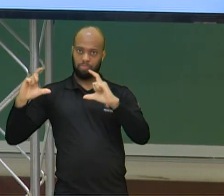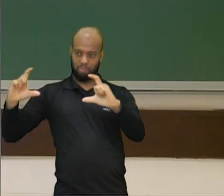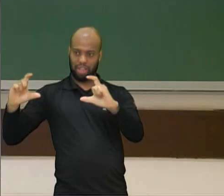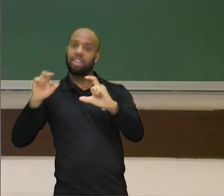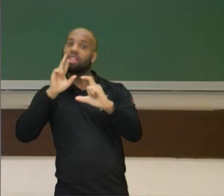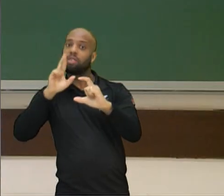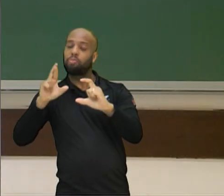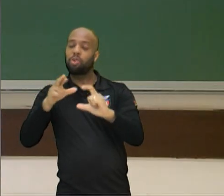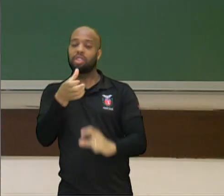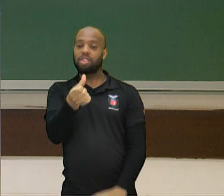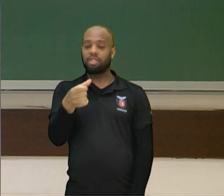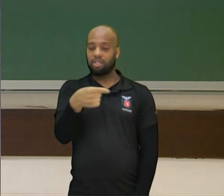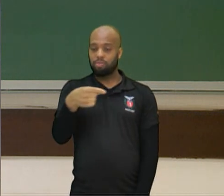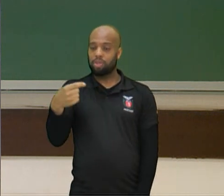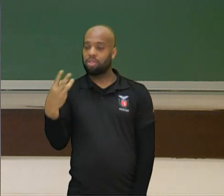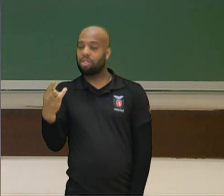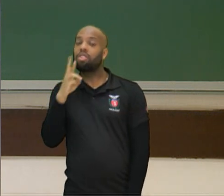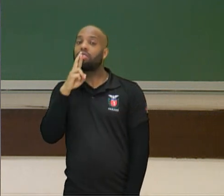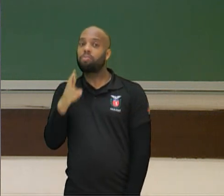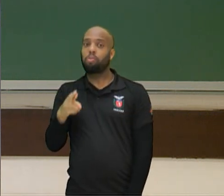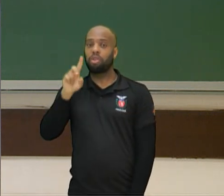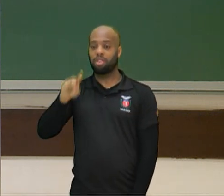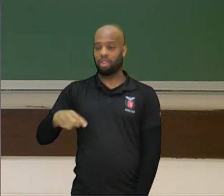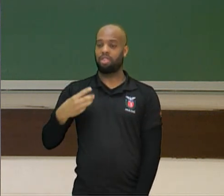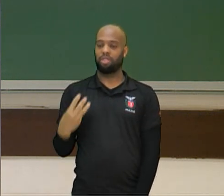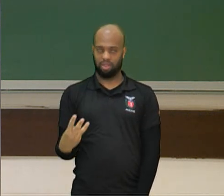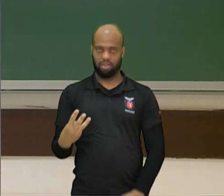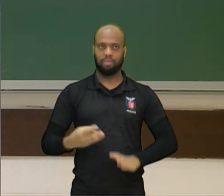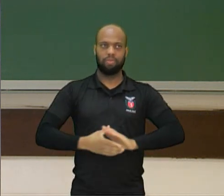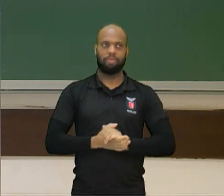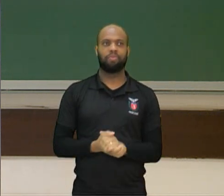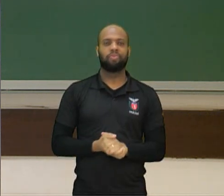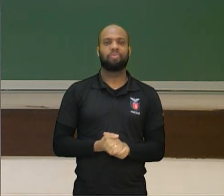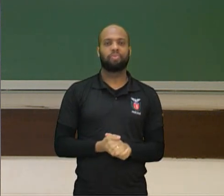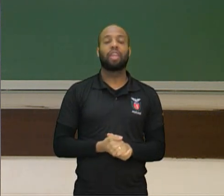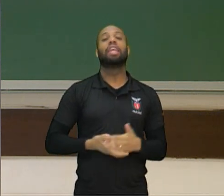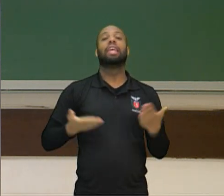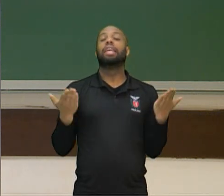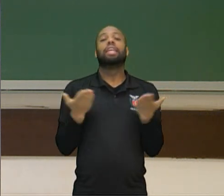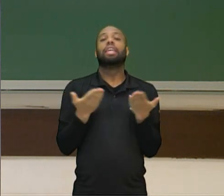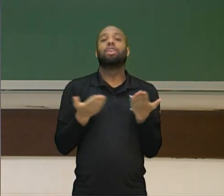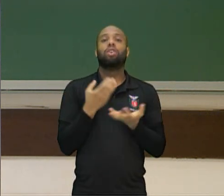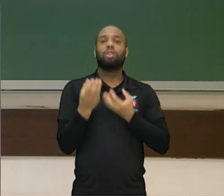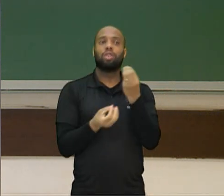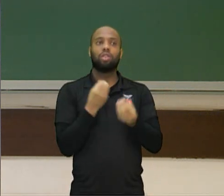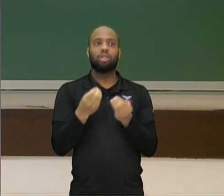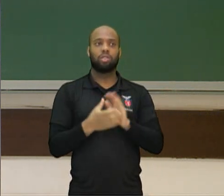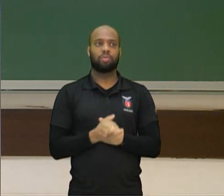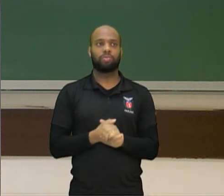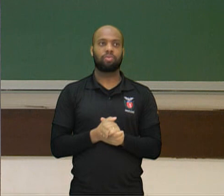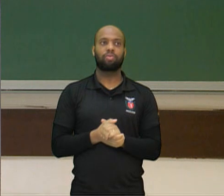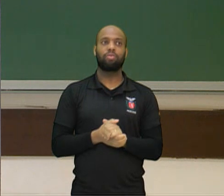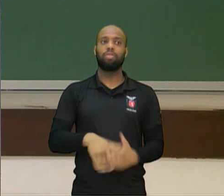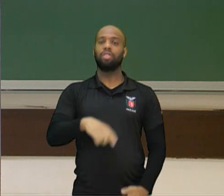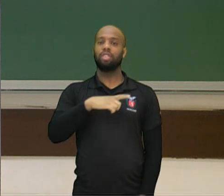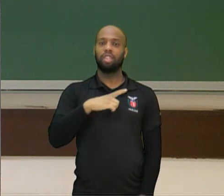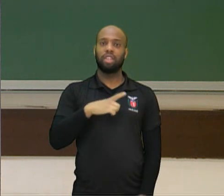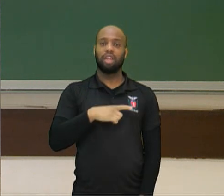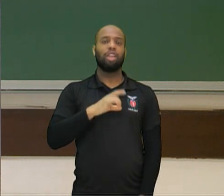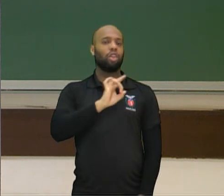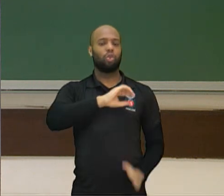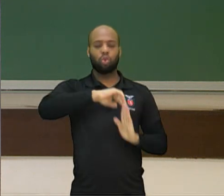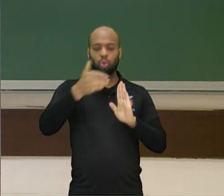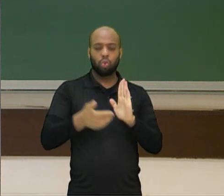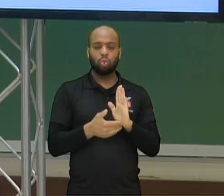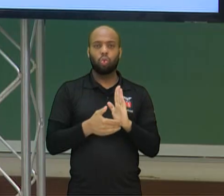Então, 6 menos 3 resultou em 3. E agora, resultou em valores